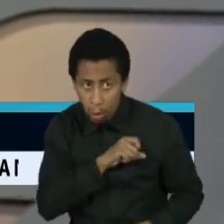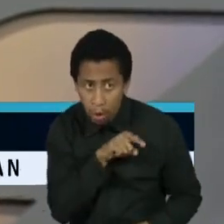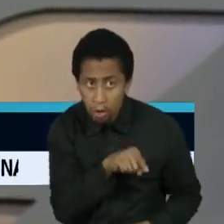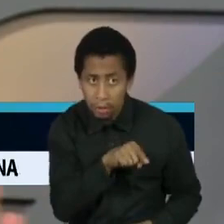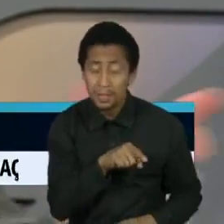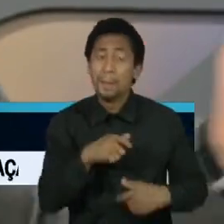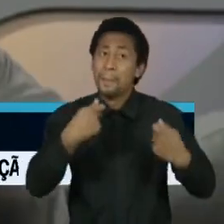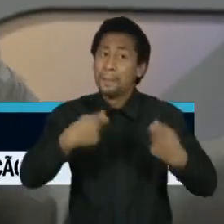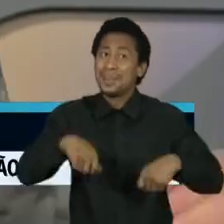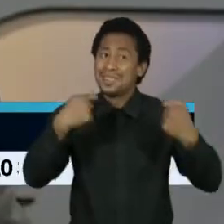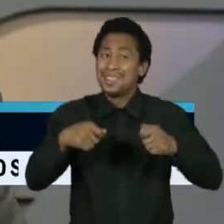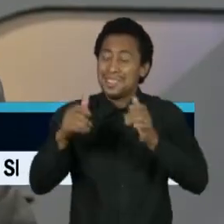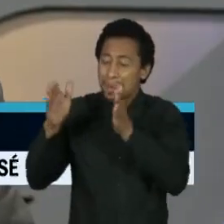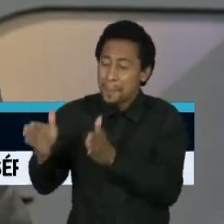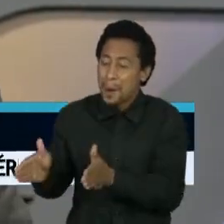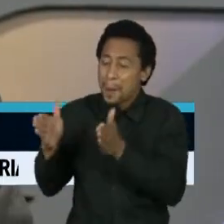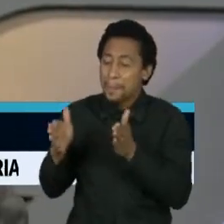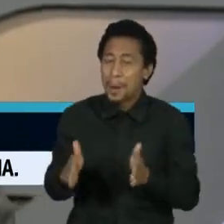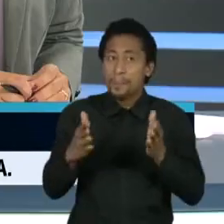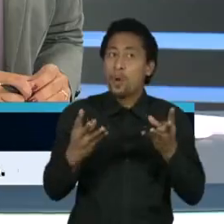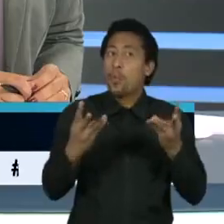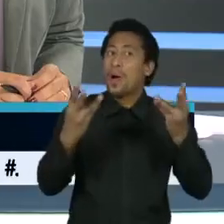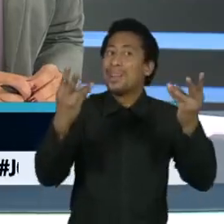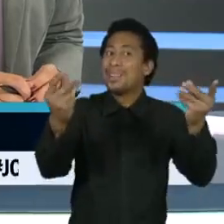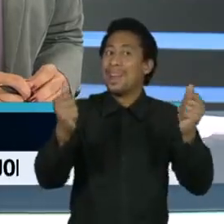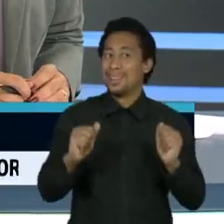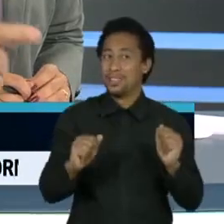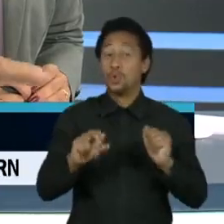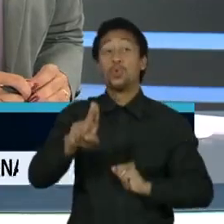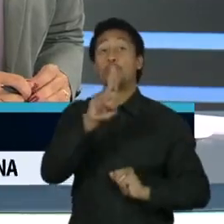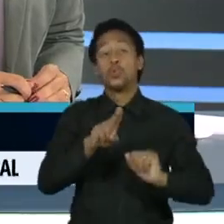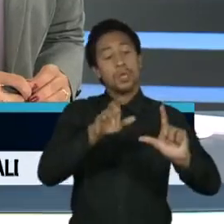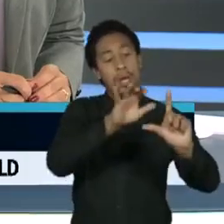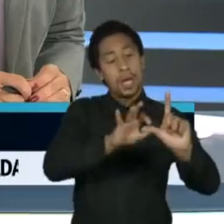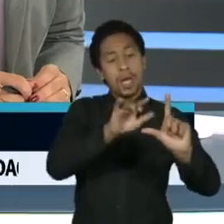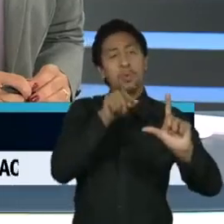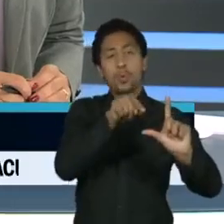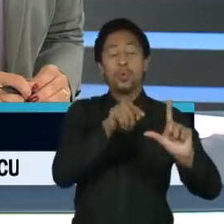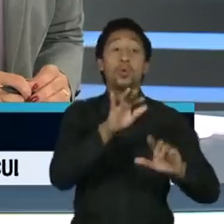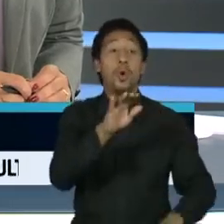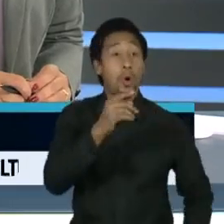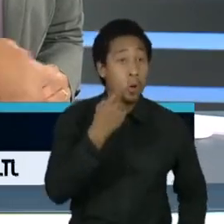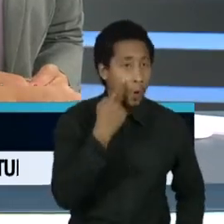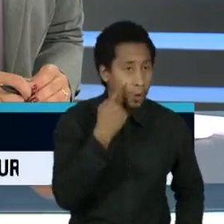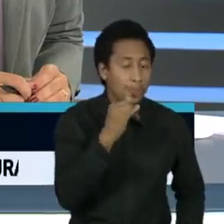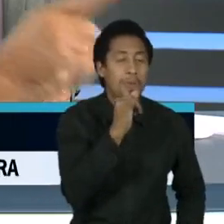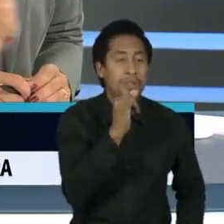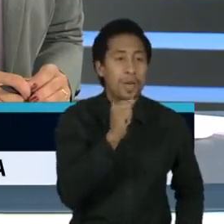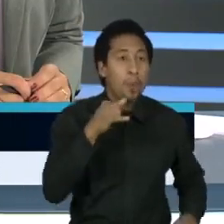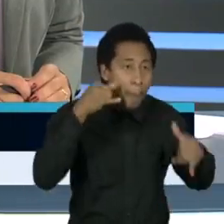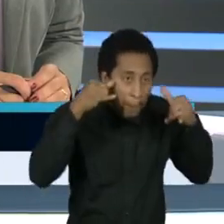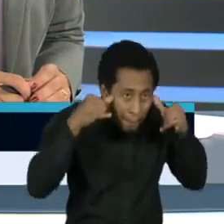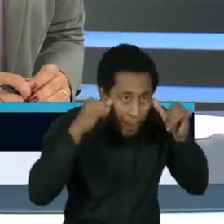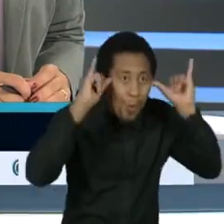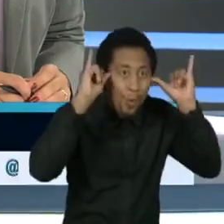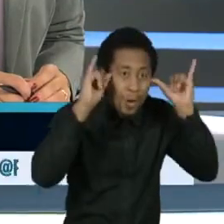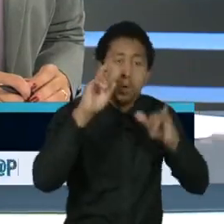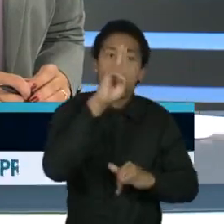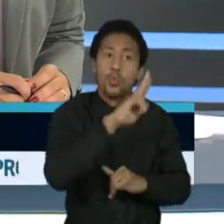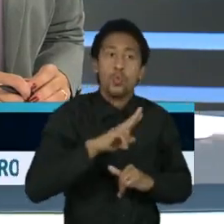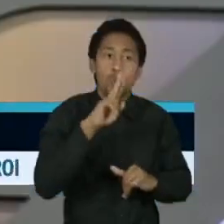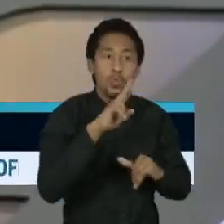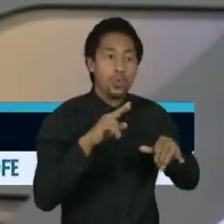passa por um que recordo a gente faz isso com boi sabia tem chip implantado em boi para a gente saber que o boi não passou na